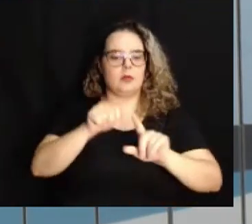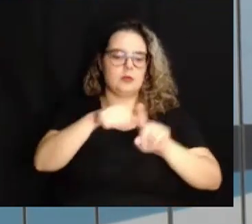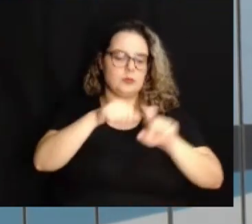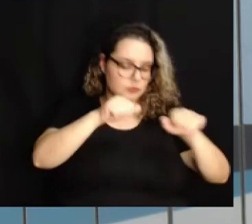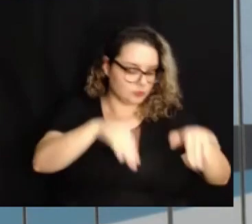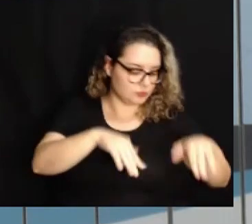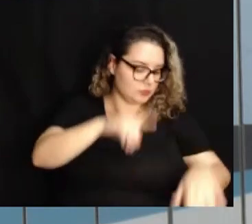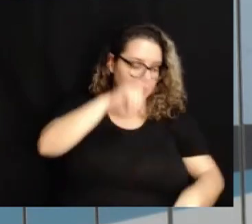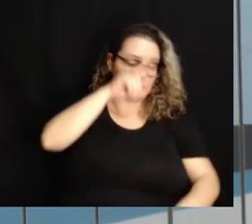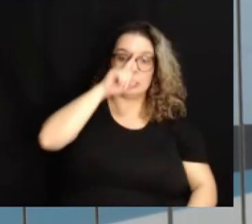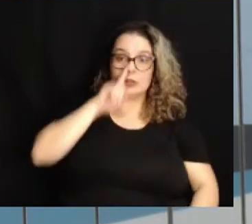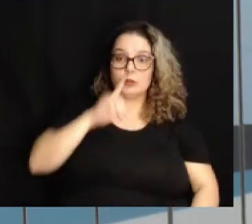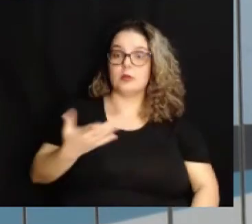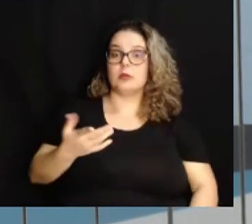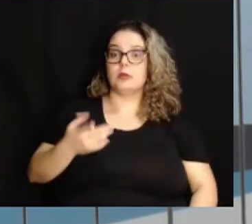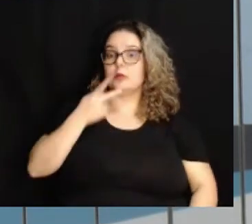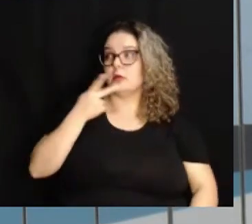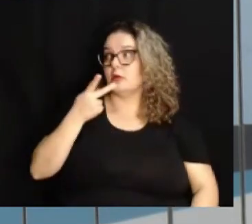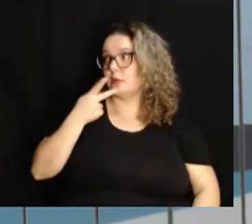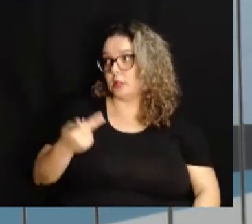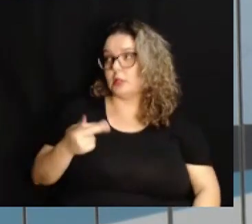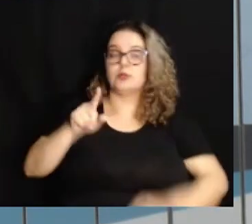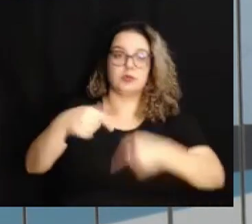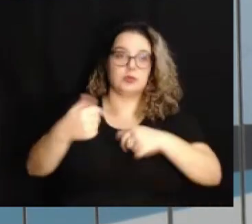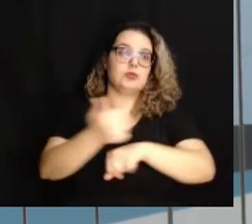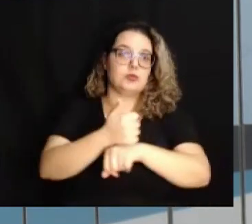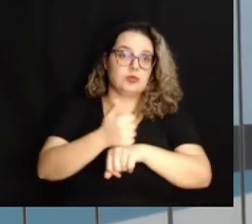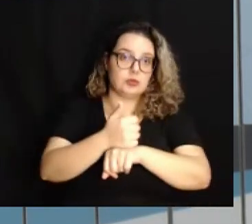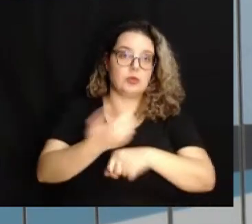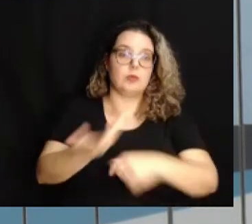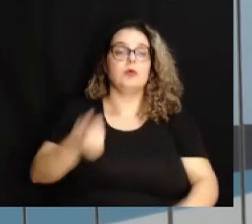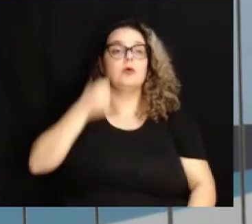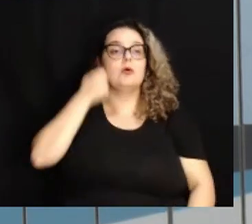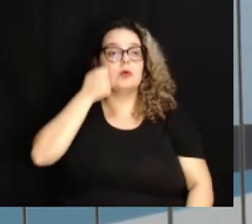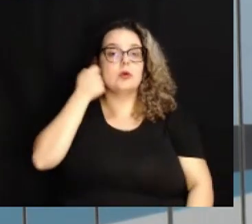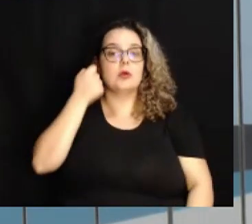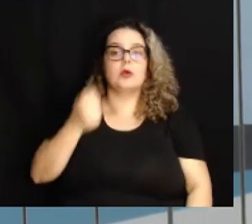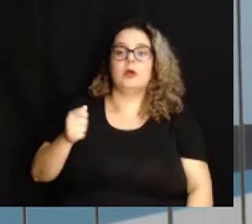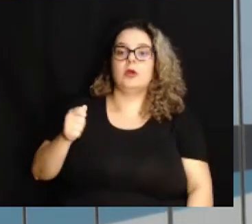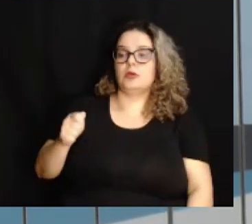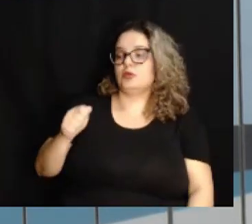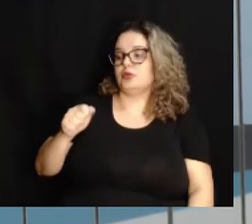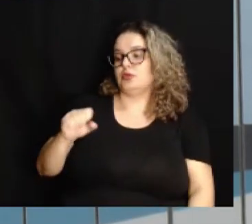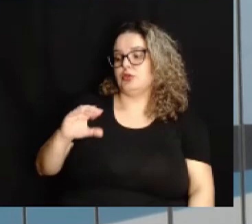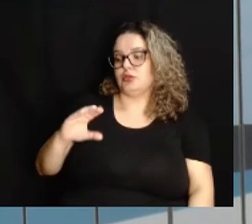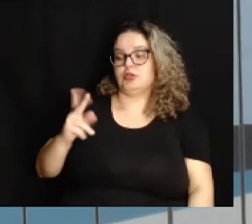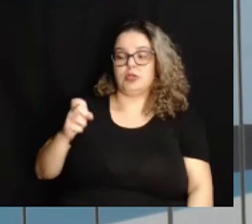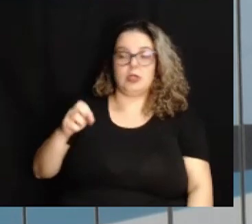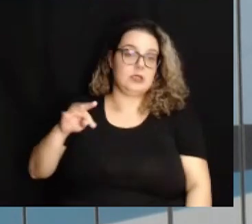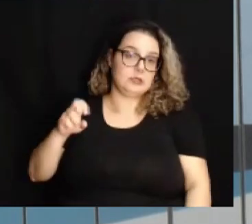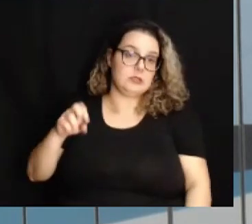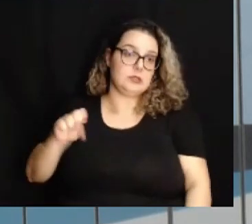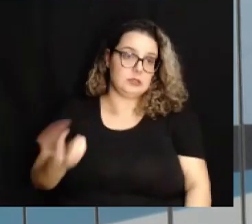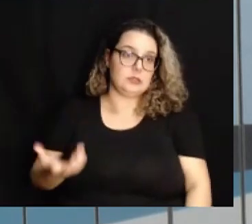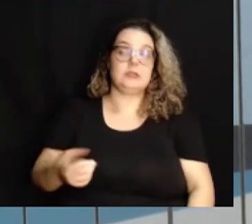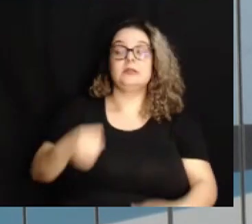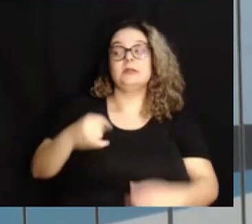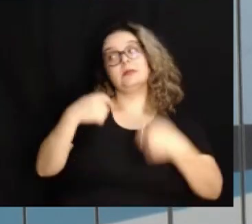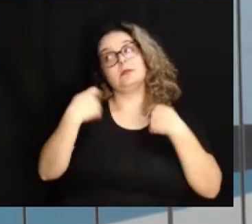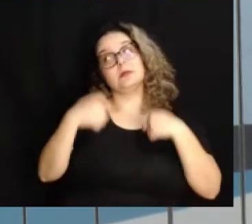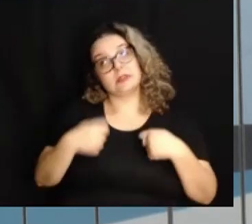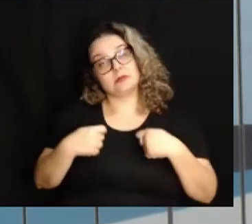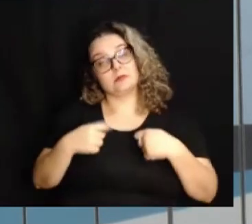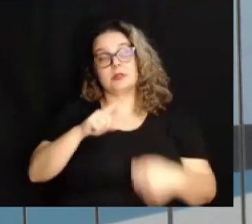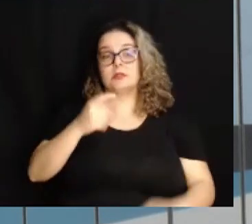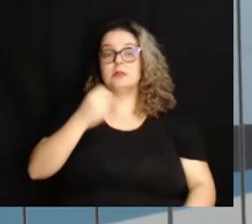falei do Chester, mas tem outros artistas também que sempre falam isso, né? Se precisar, se sentir que você não tá bem, fale com qualquer